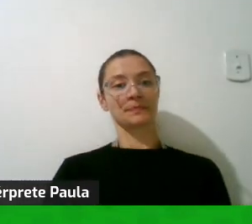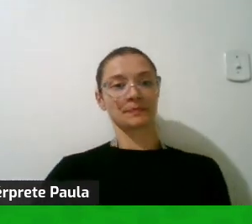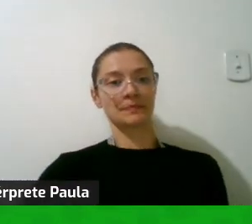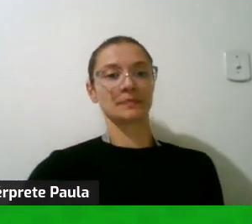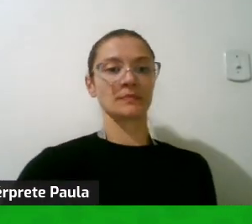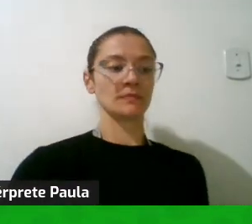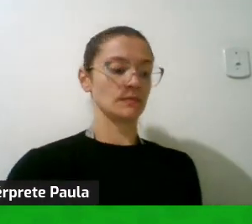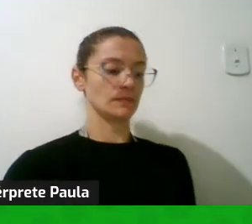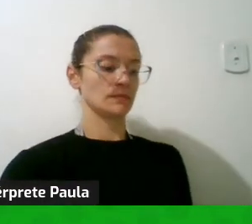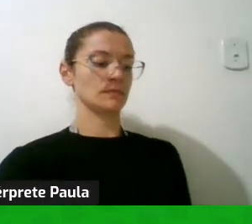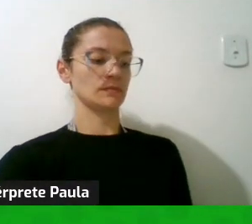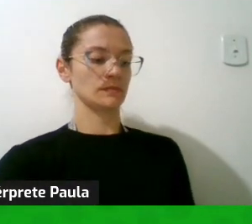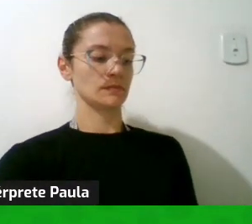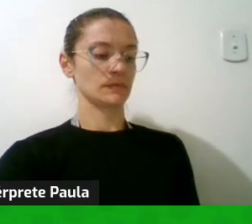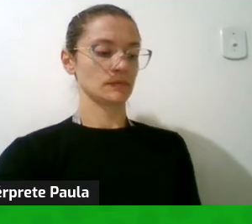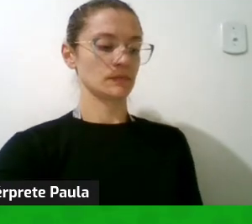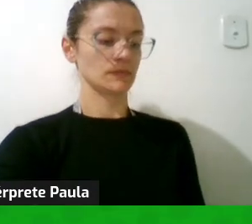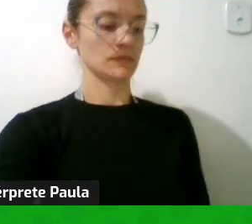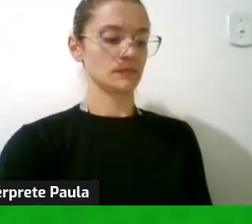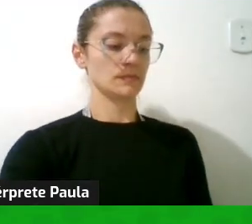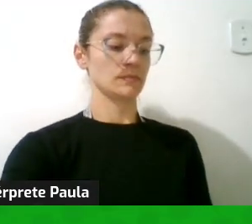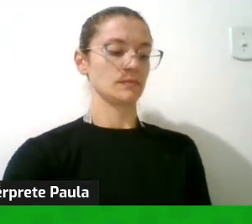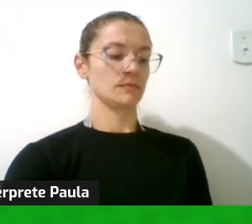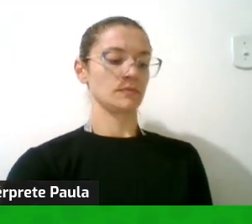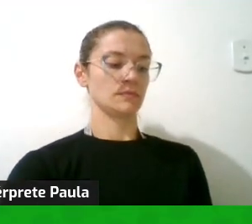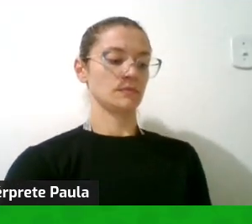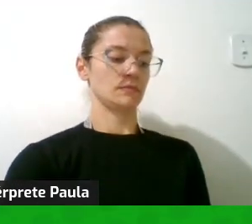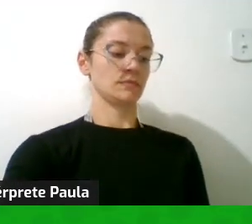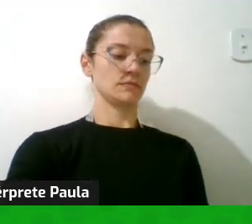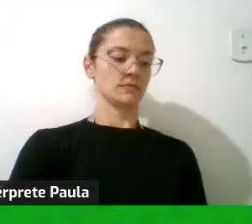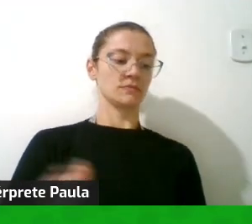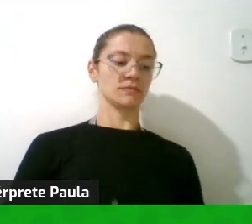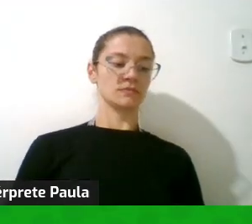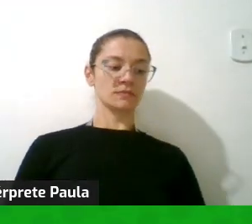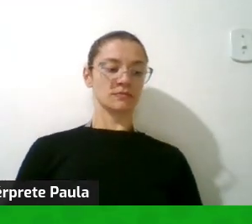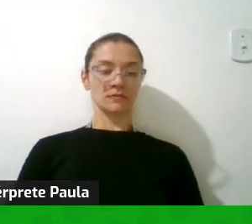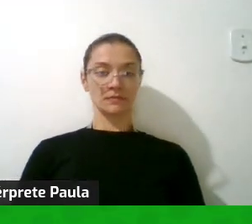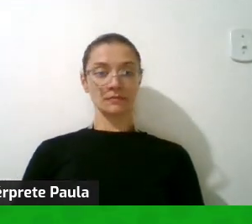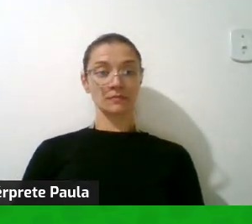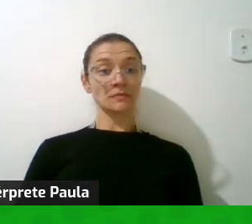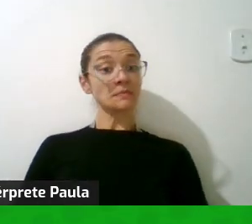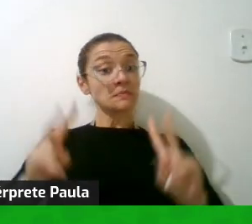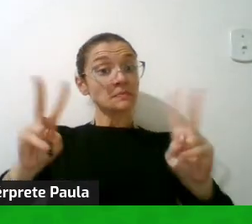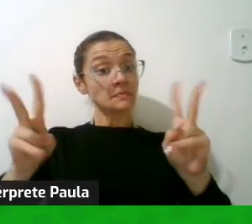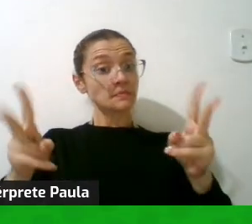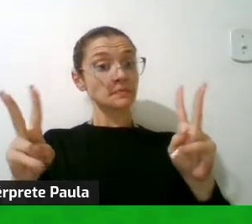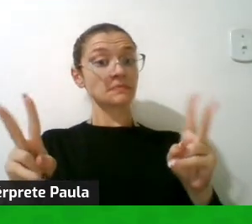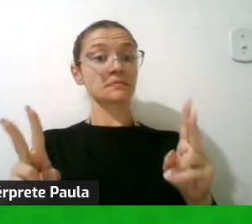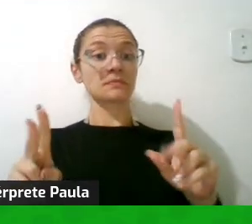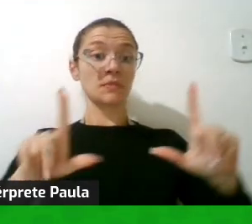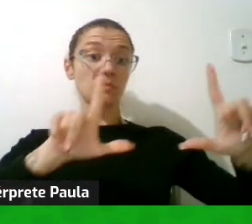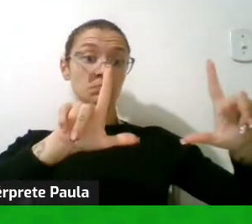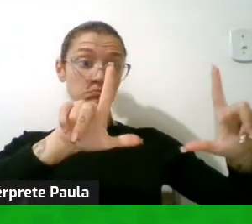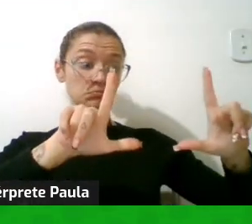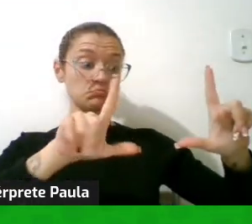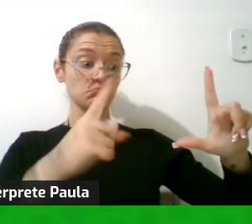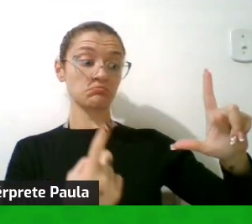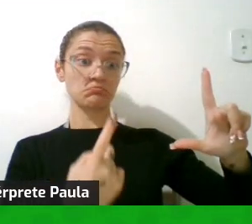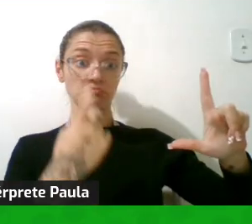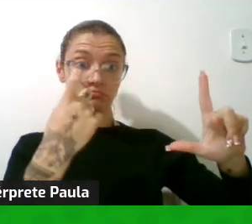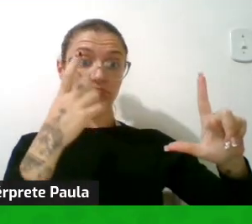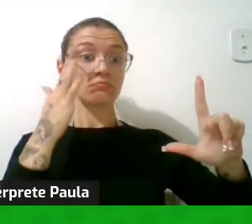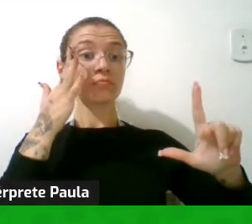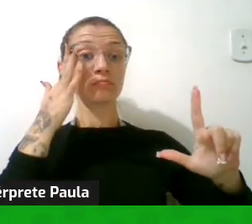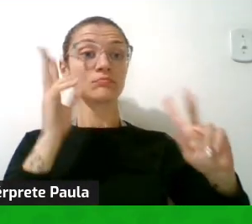isso vai facilitar para a gente? Com que a gente veja sempre tudo na mesma tela. Por quê? Eu poderia criar aqui no dashboard, eu faço uma linha